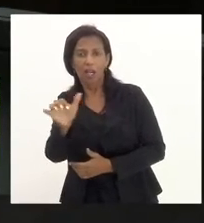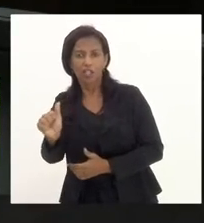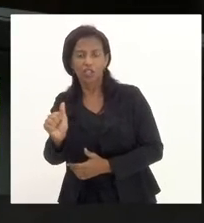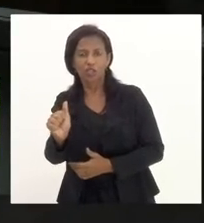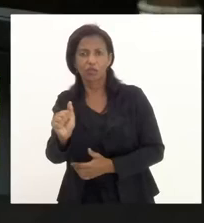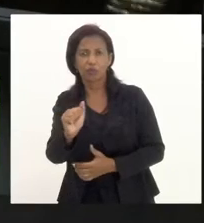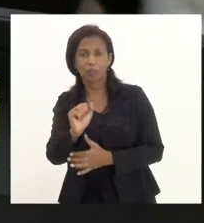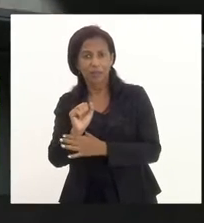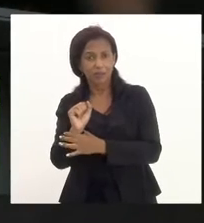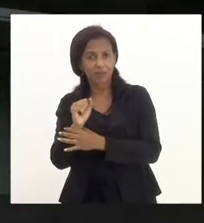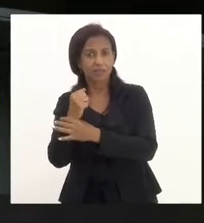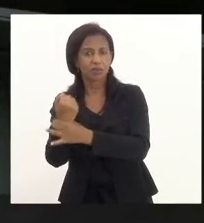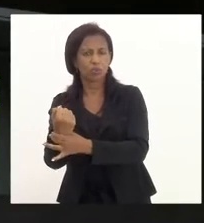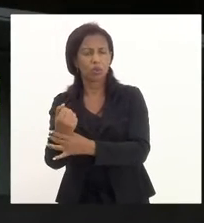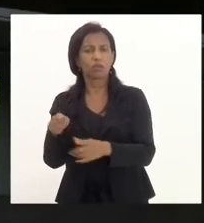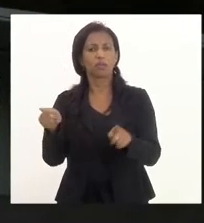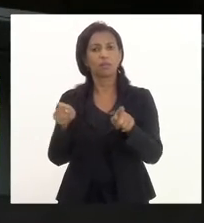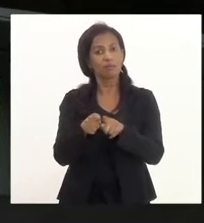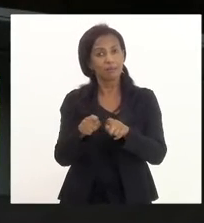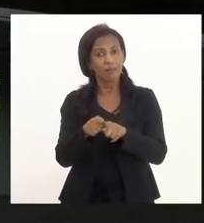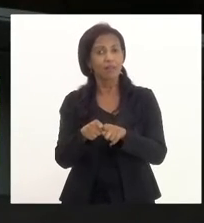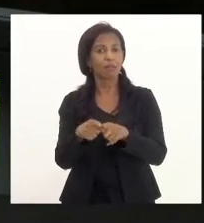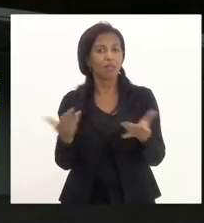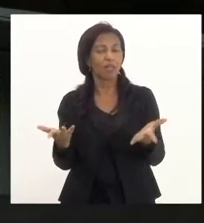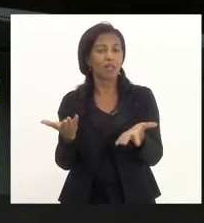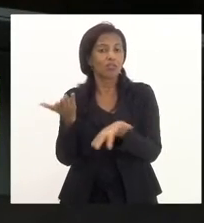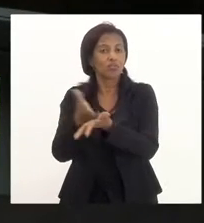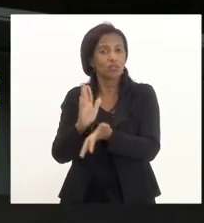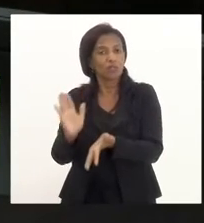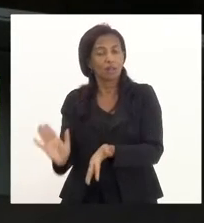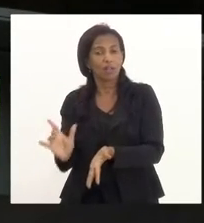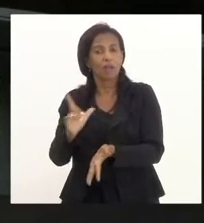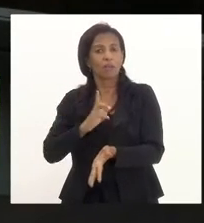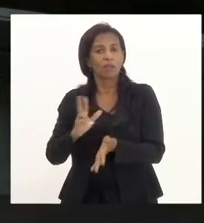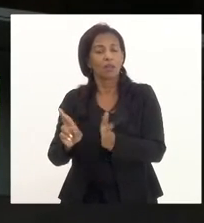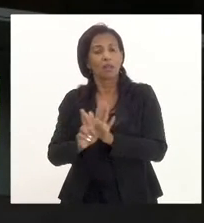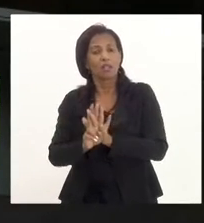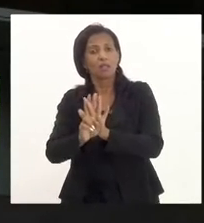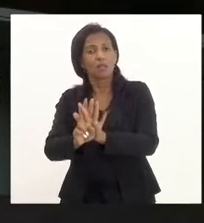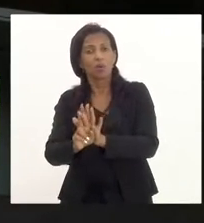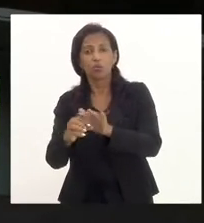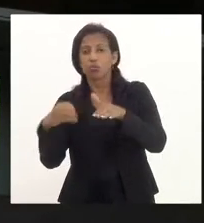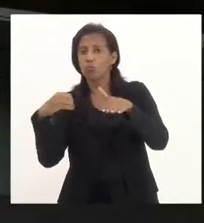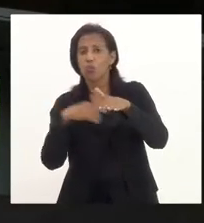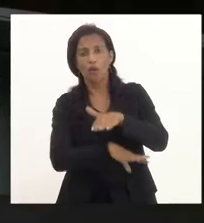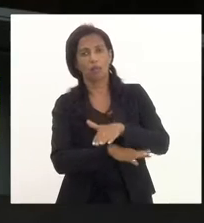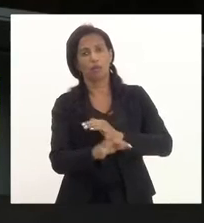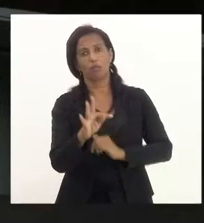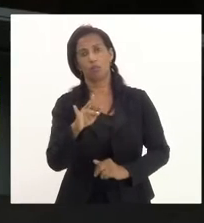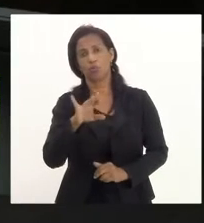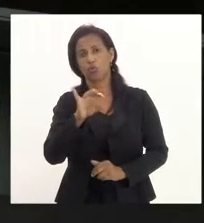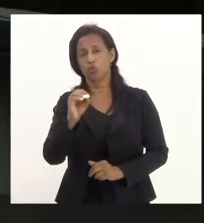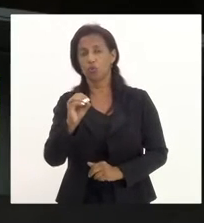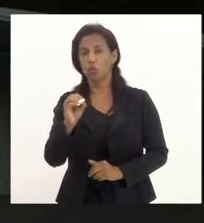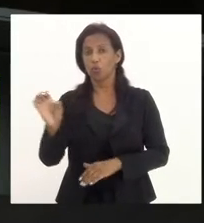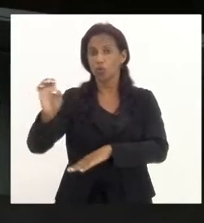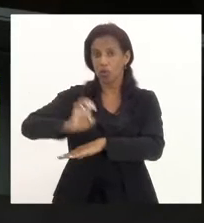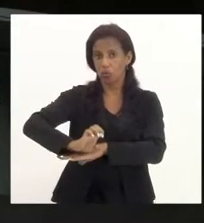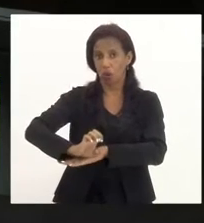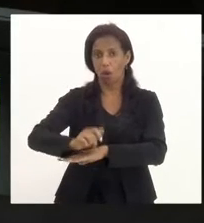para dar uma segurança ao mesmo tempo a gente acaba tendo esse recurso não entra para o tesouro tão precioso